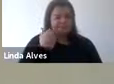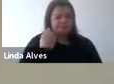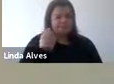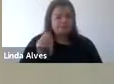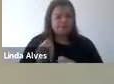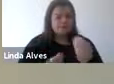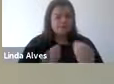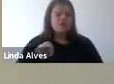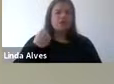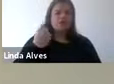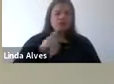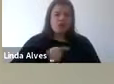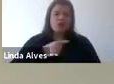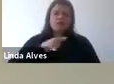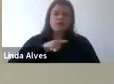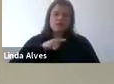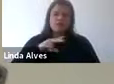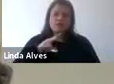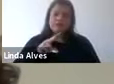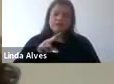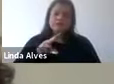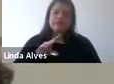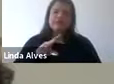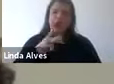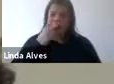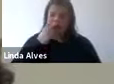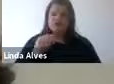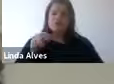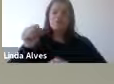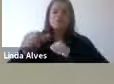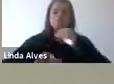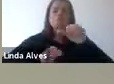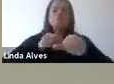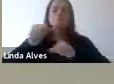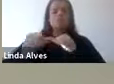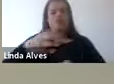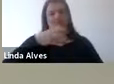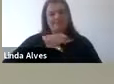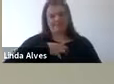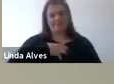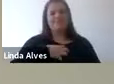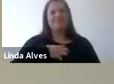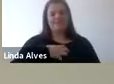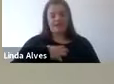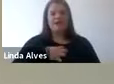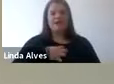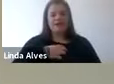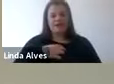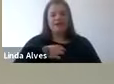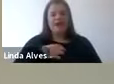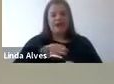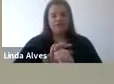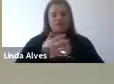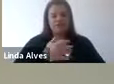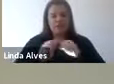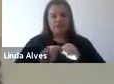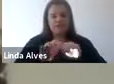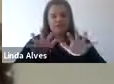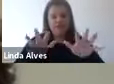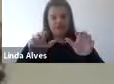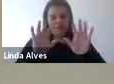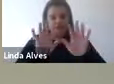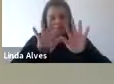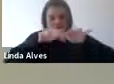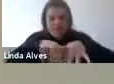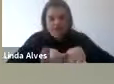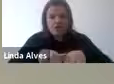nós vamos ter uma ressignificação também dos sindicatos após a pandemia. Né? Essa recuperação da